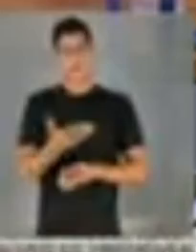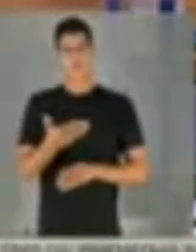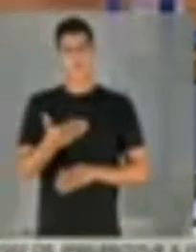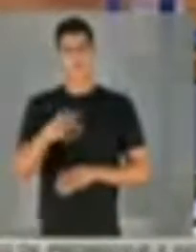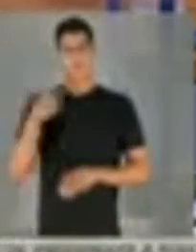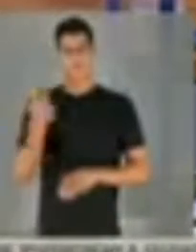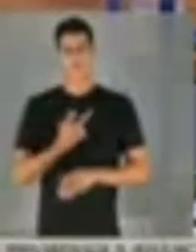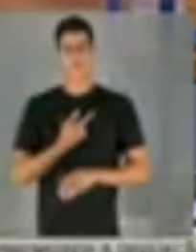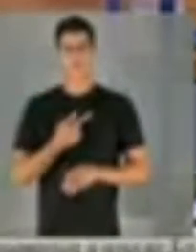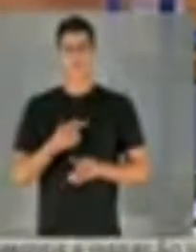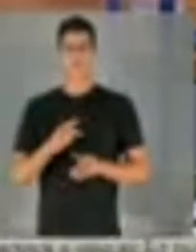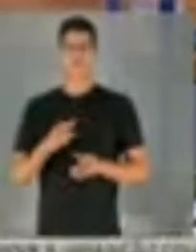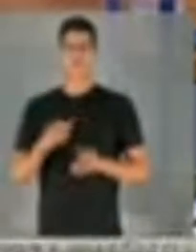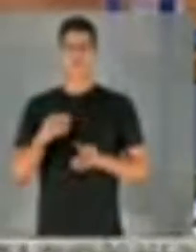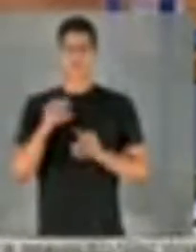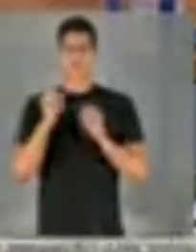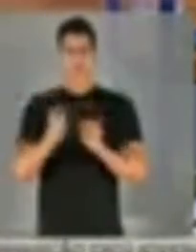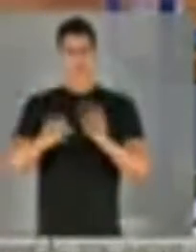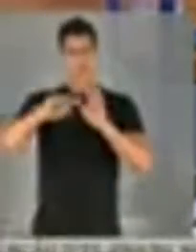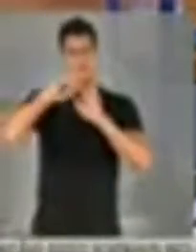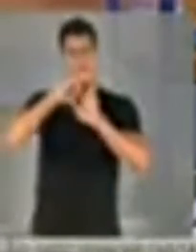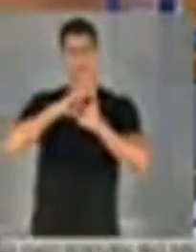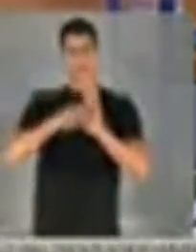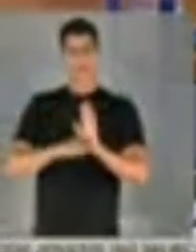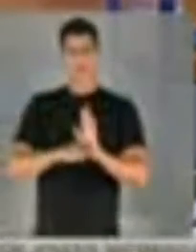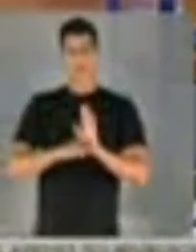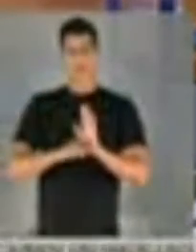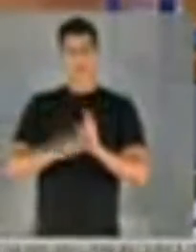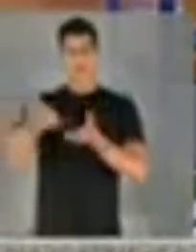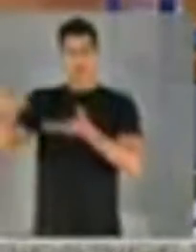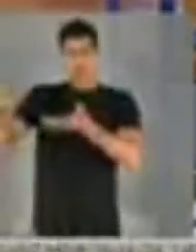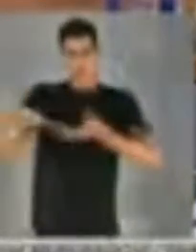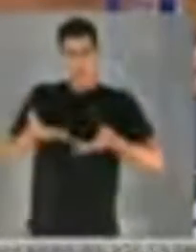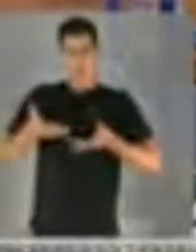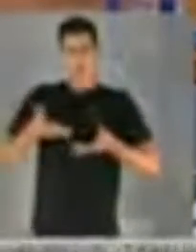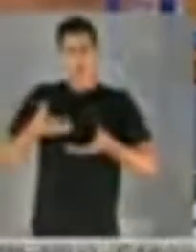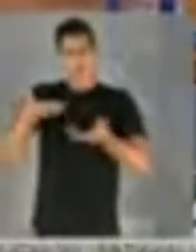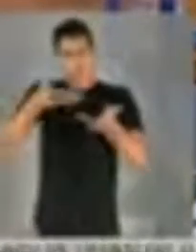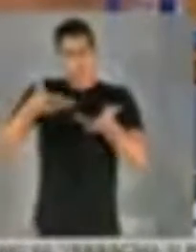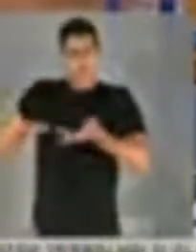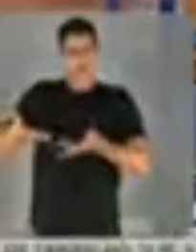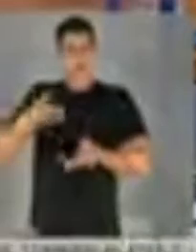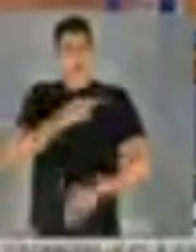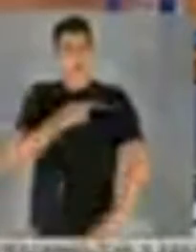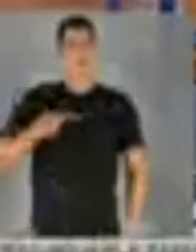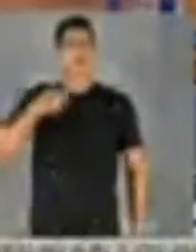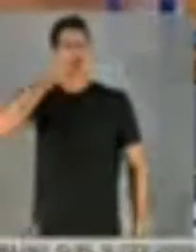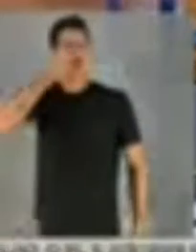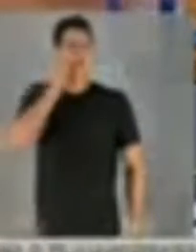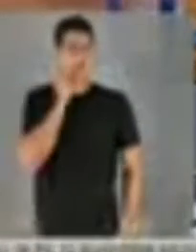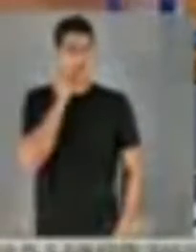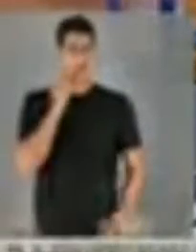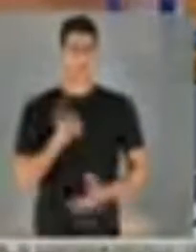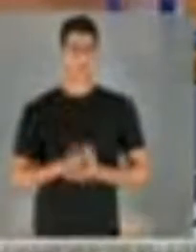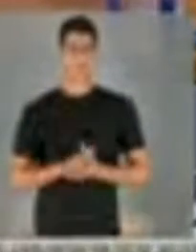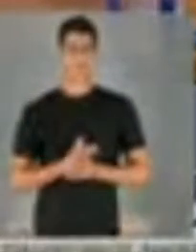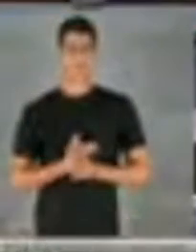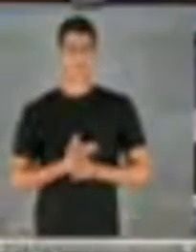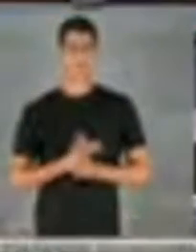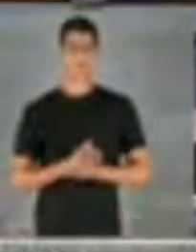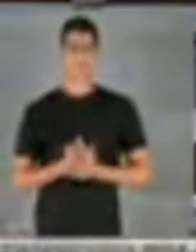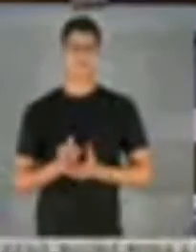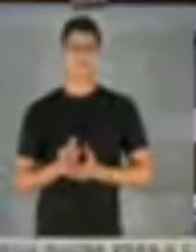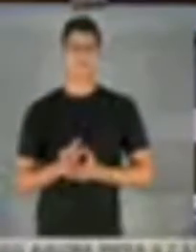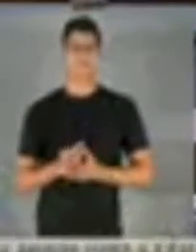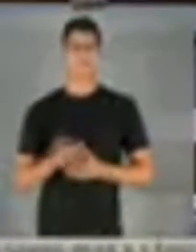que Vossa Excelência paute a convocação, o convite do pastor Silas Malafaia. Senhor presidente, apenas